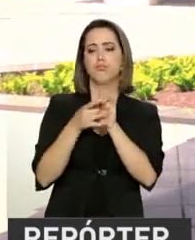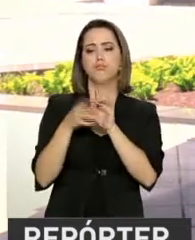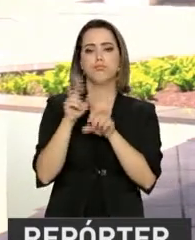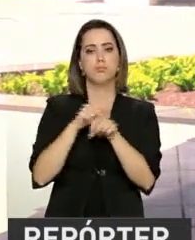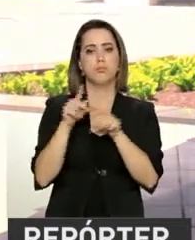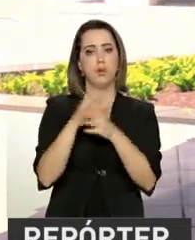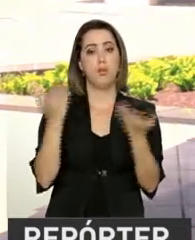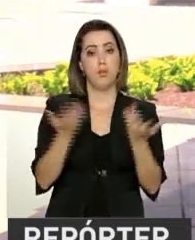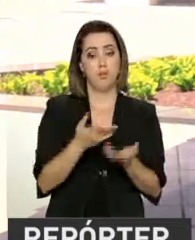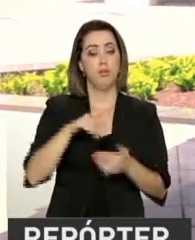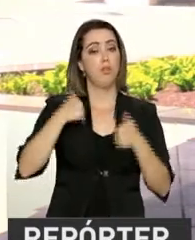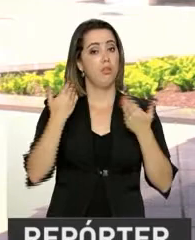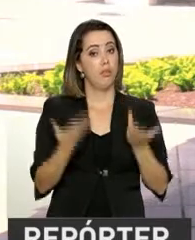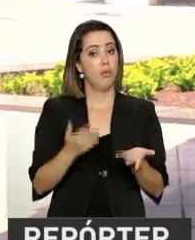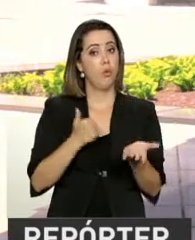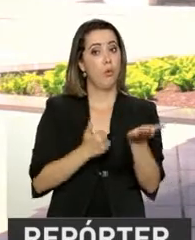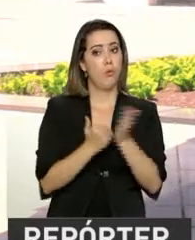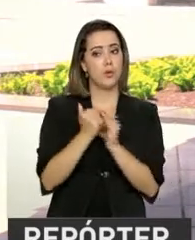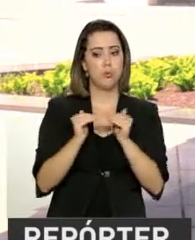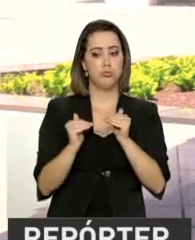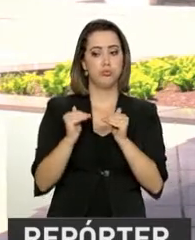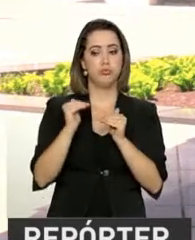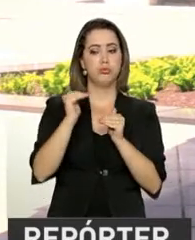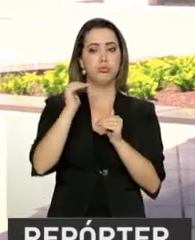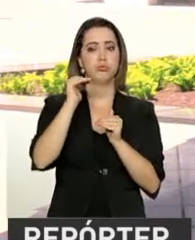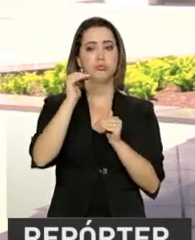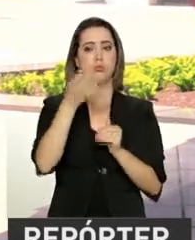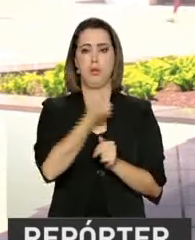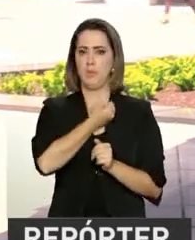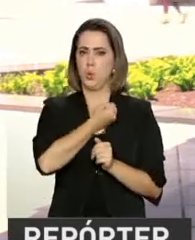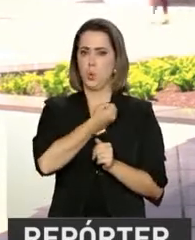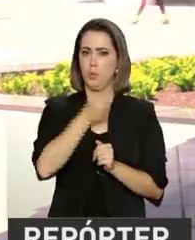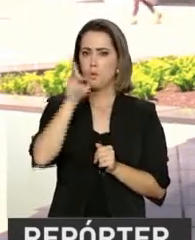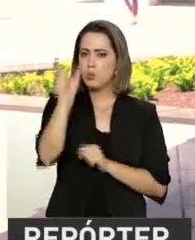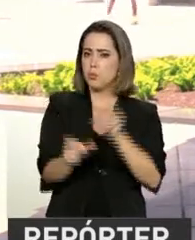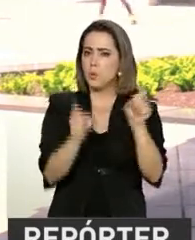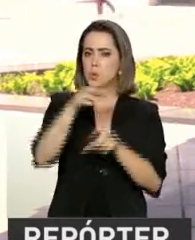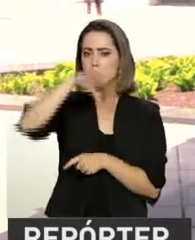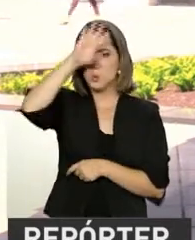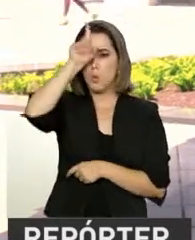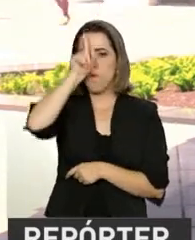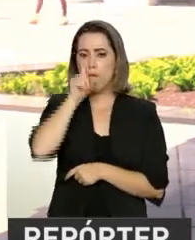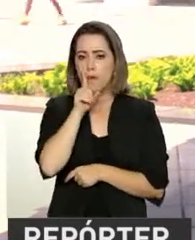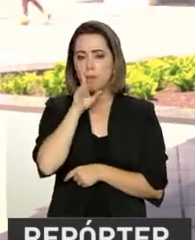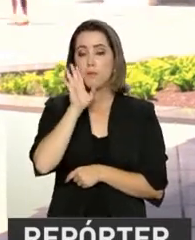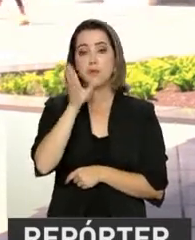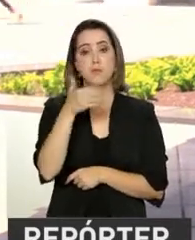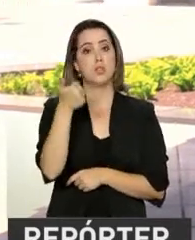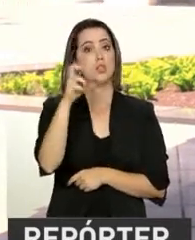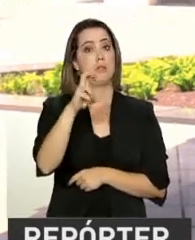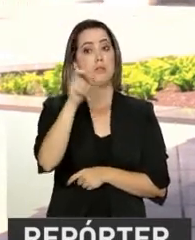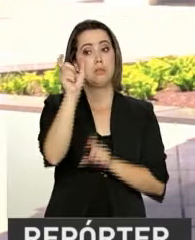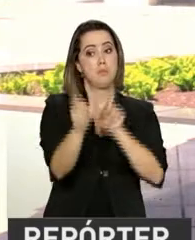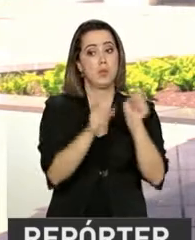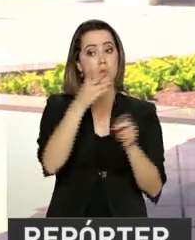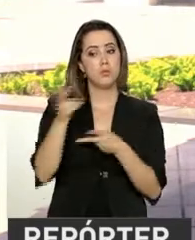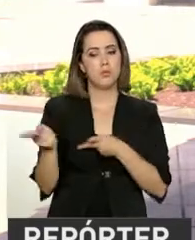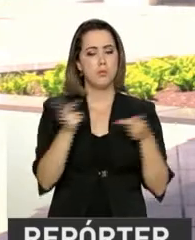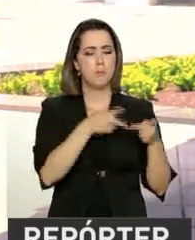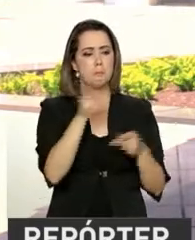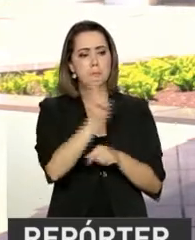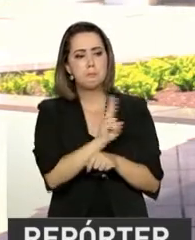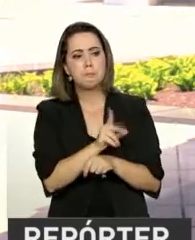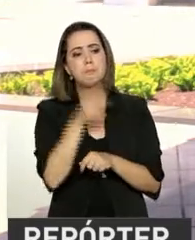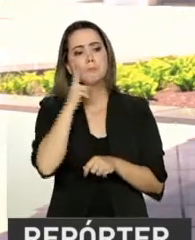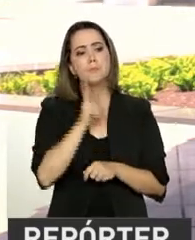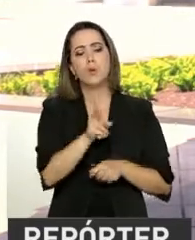número de casos de febre amarela no Brasil, por exemplo, a organização já enviou 15 especialistas em áreas como acompanhamento, imunização